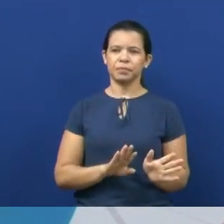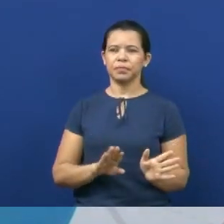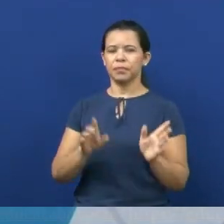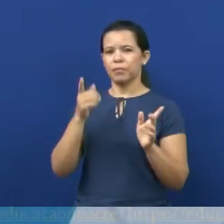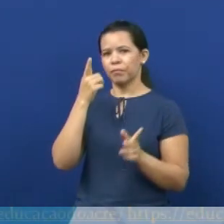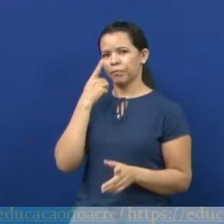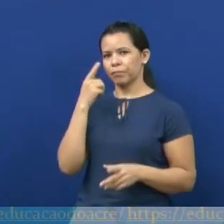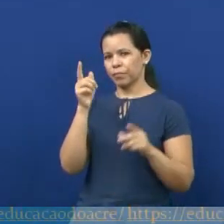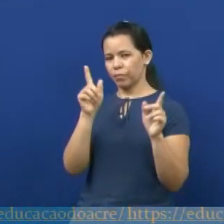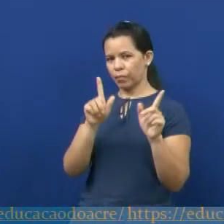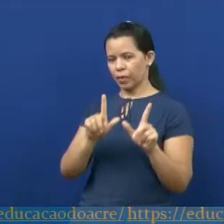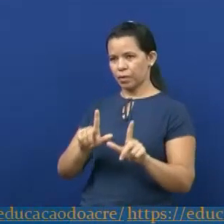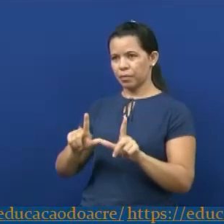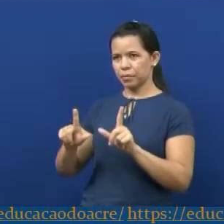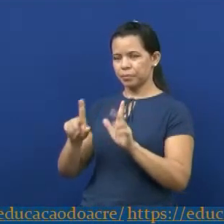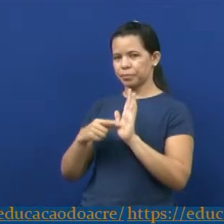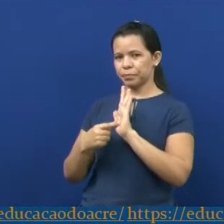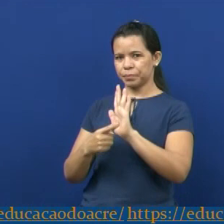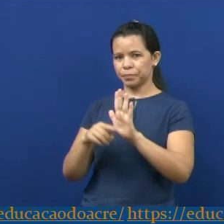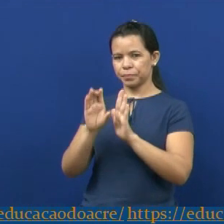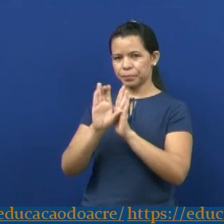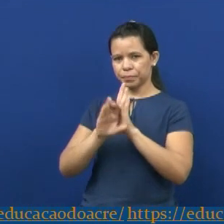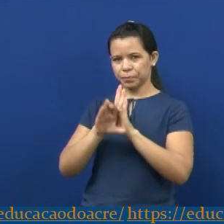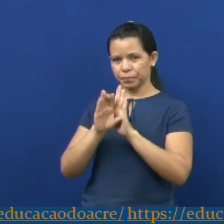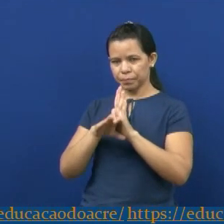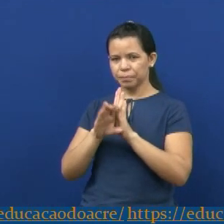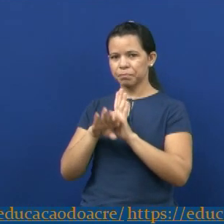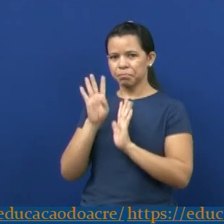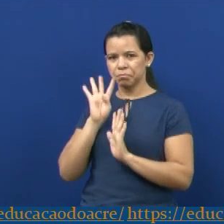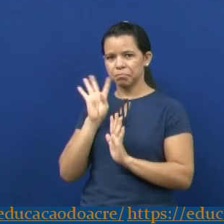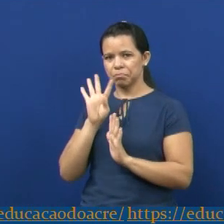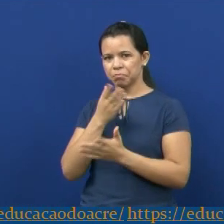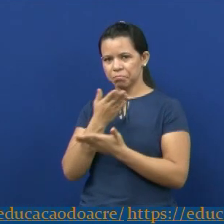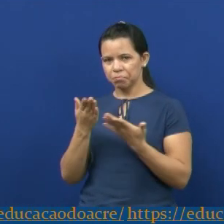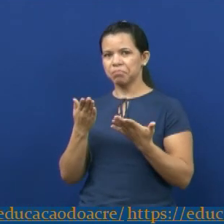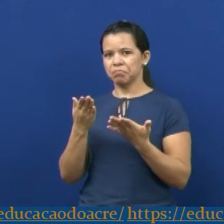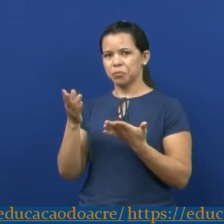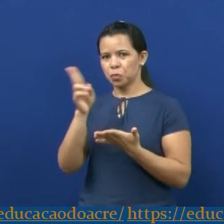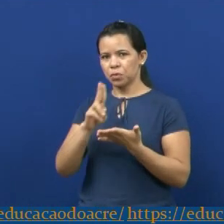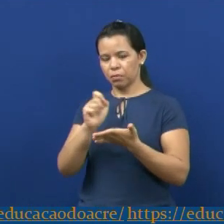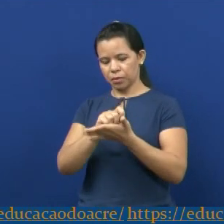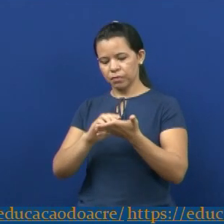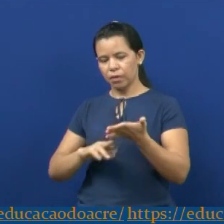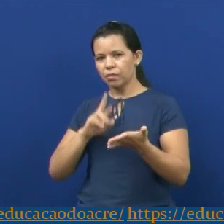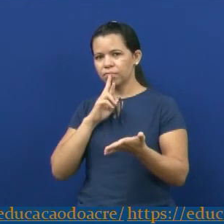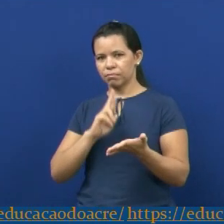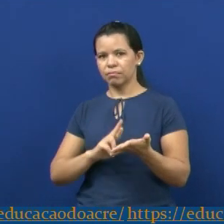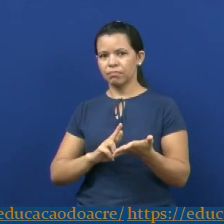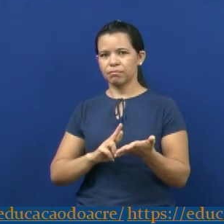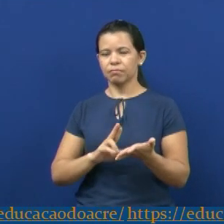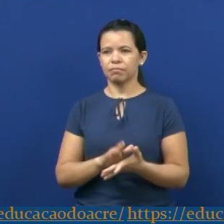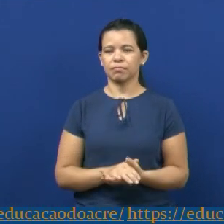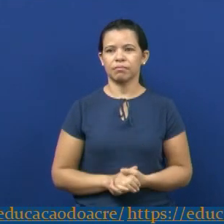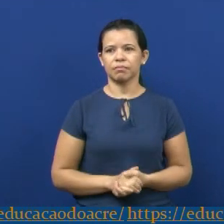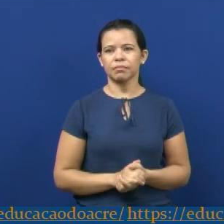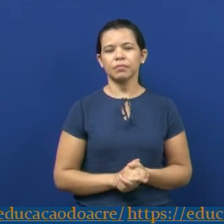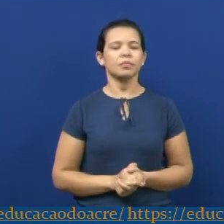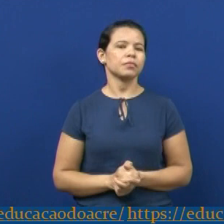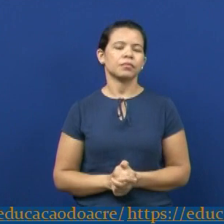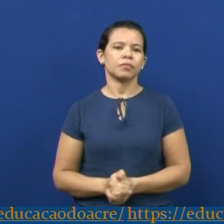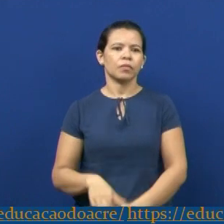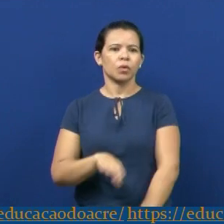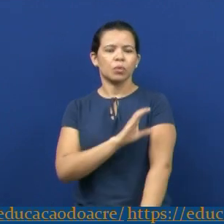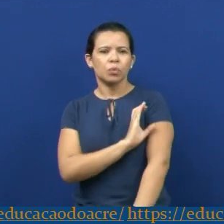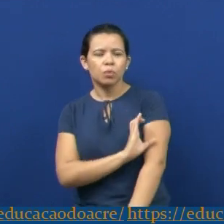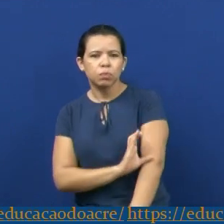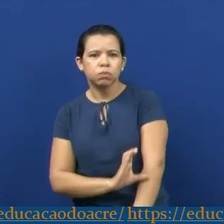vamos trazer um conceito bem legal, que mais tarde vocês podem usar até no exercício. Então, nas tradições religiosas e filosofia